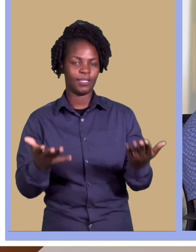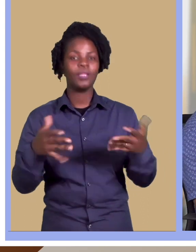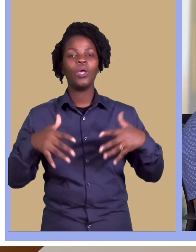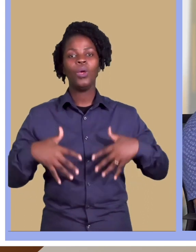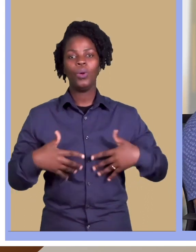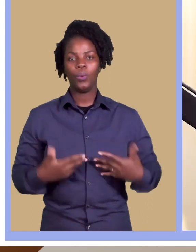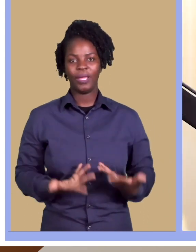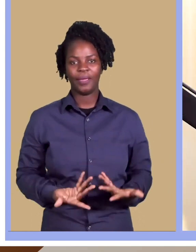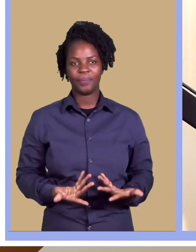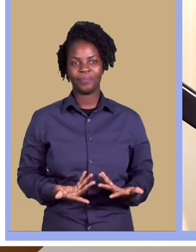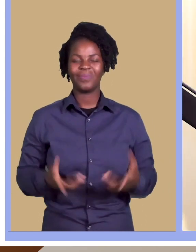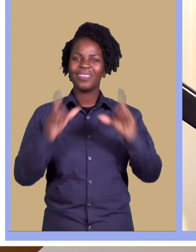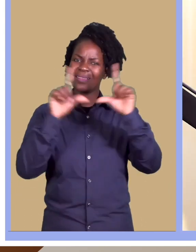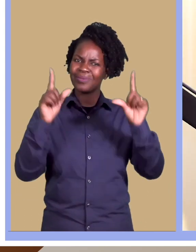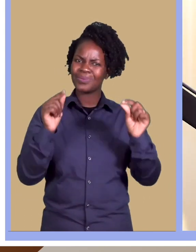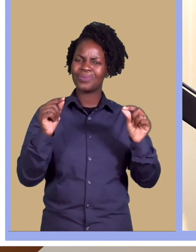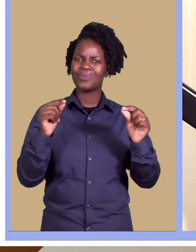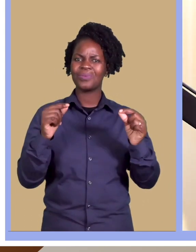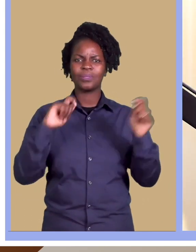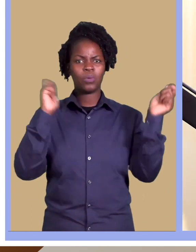Então, e tem um conteúdo interessante sobre a garantia da